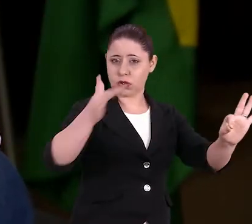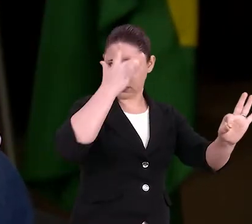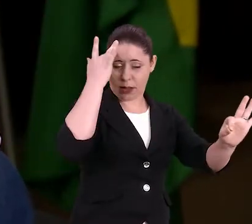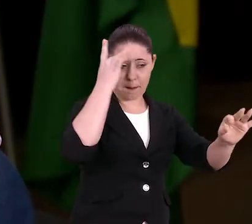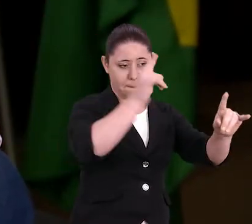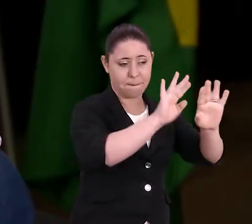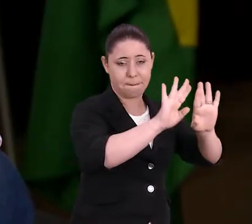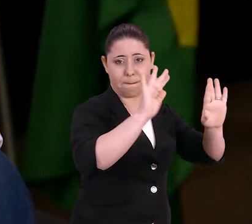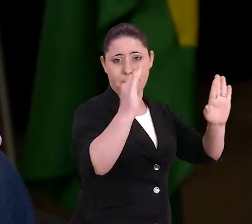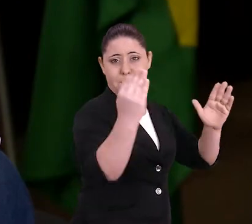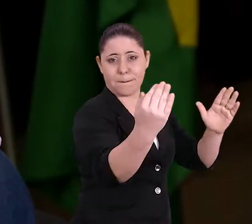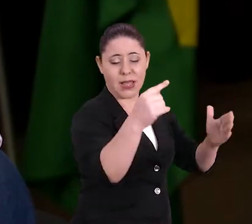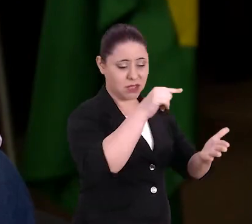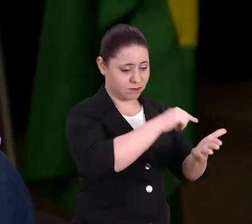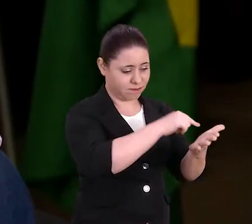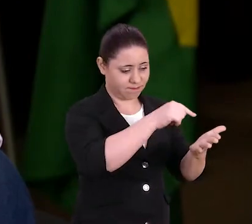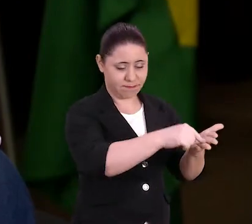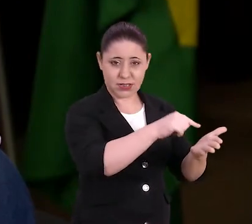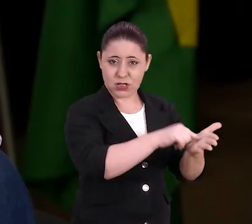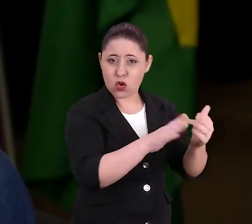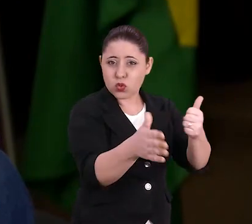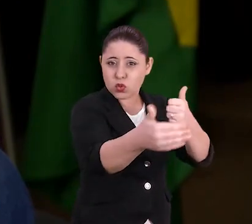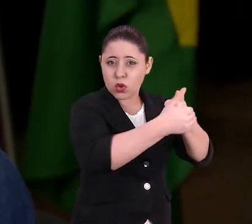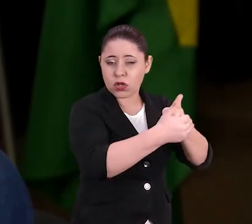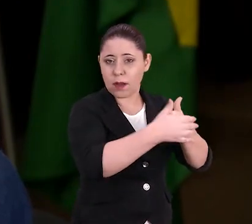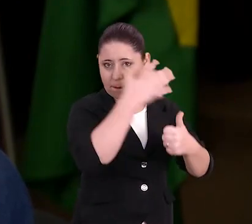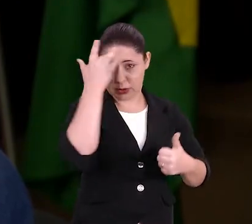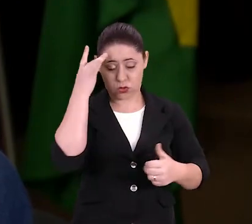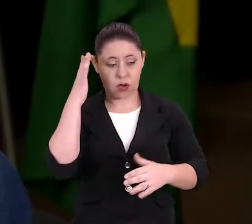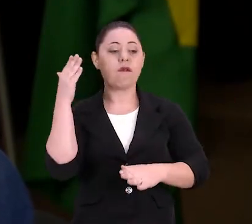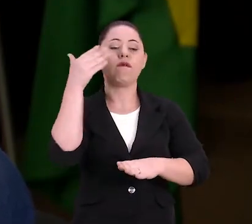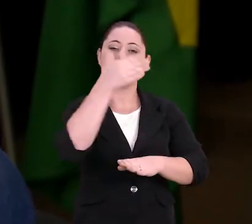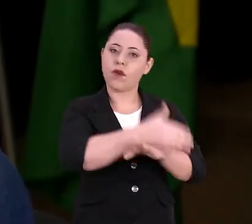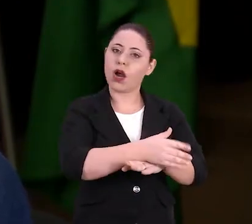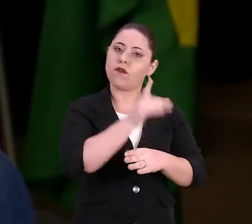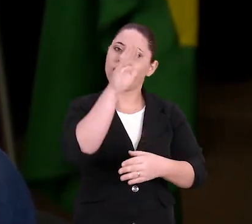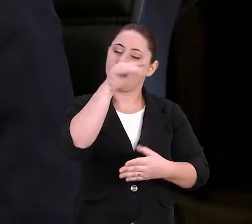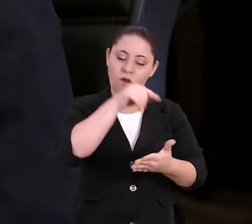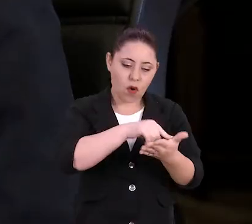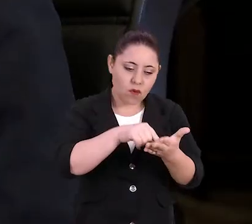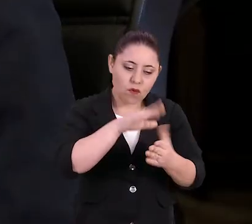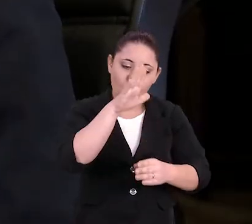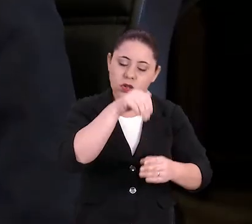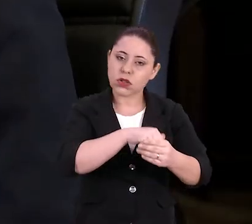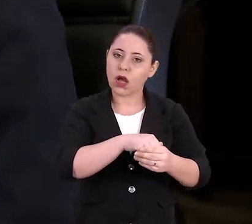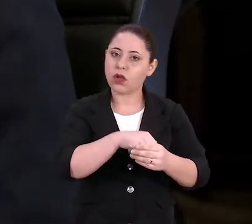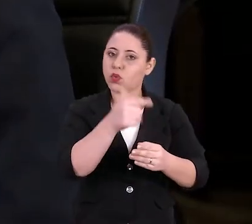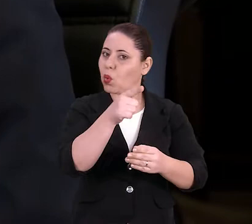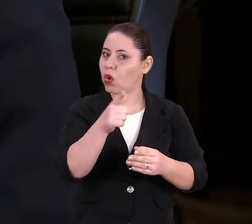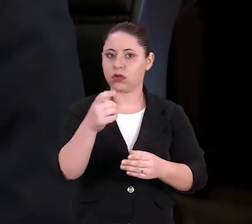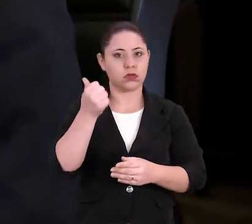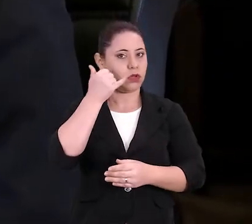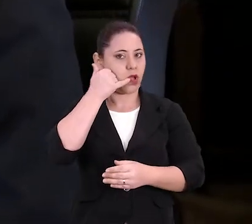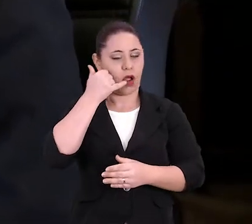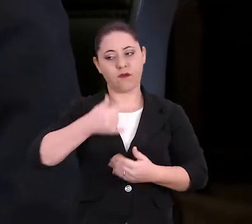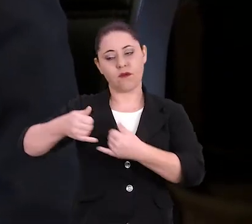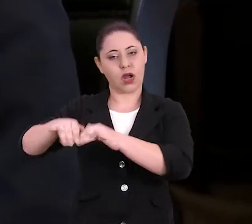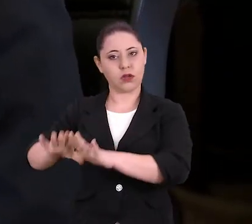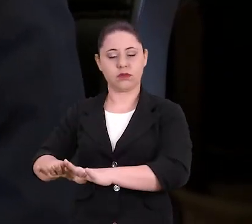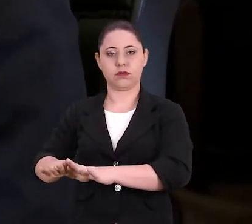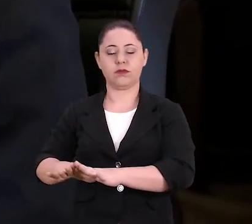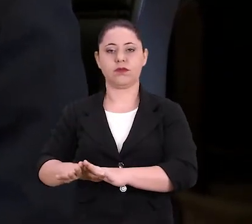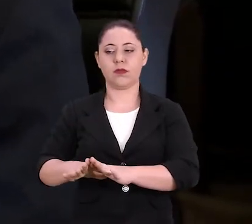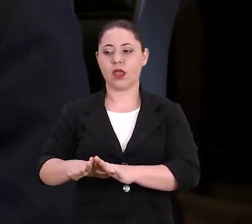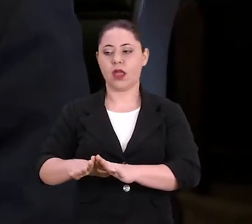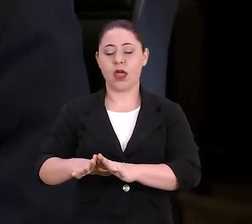da urna eletrônica, ou seja, o eleitor vai votar sem o celular. Então, Elizabeth, como você está me dizendo, o